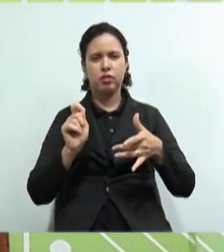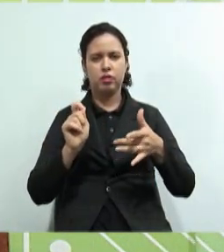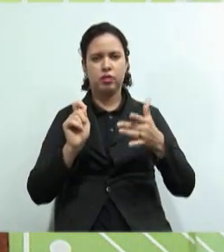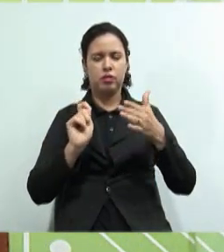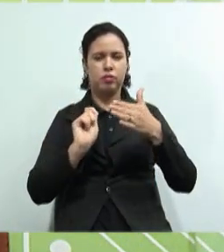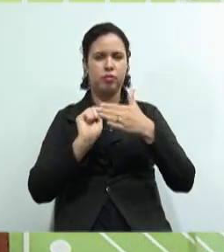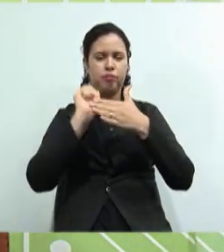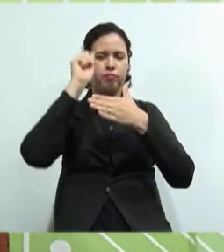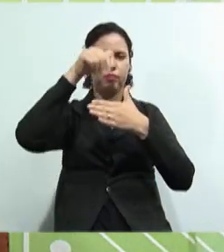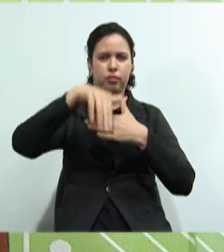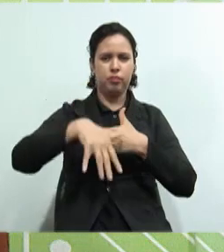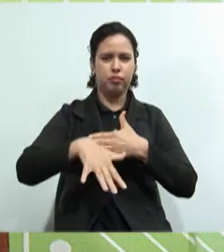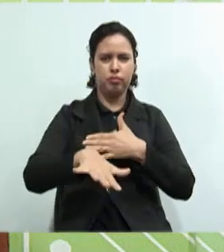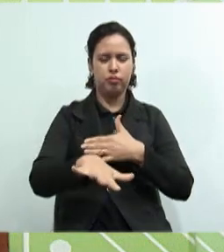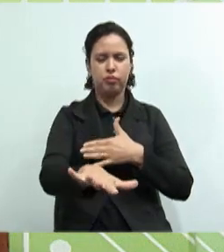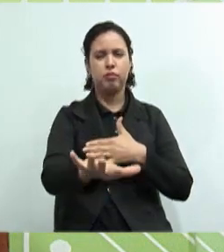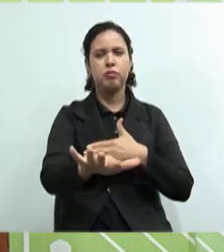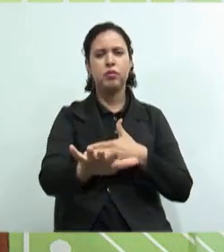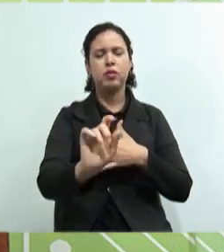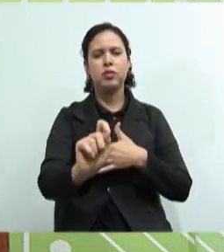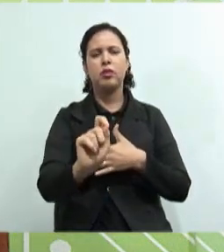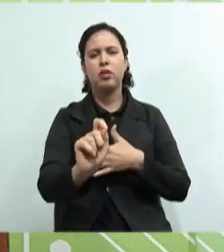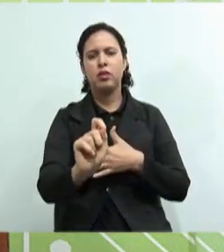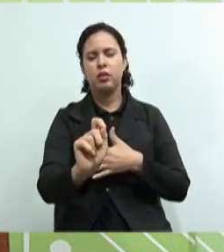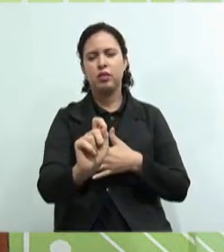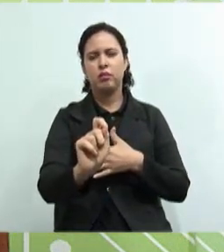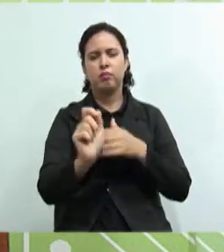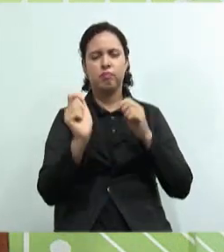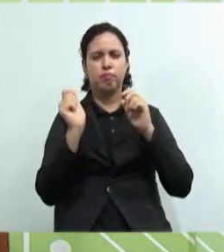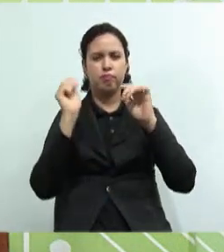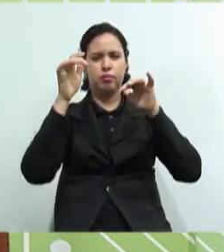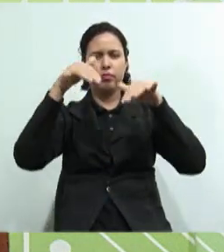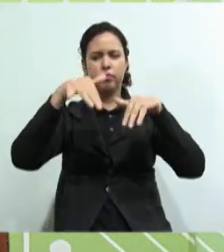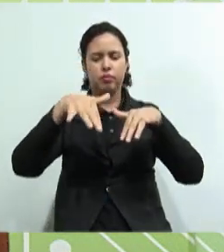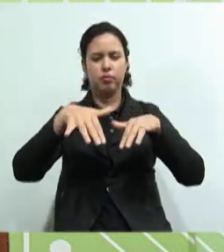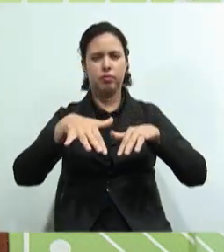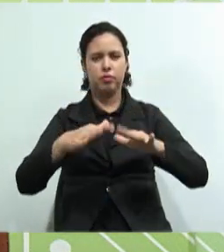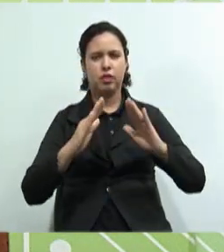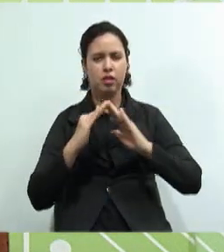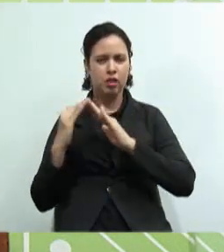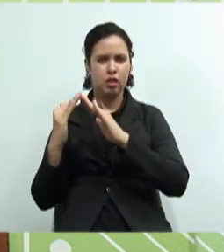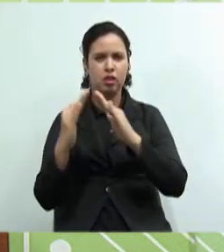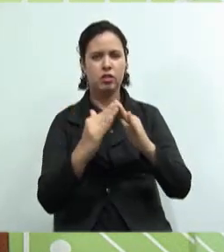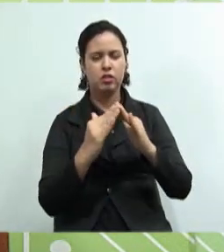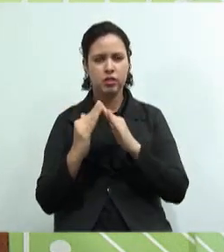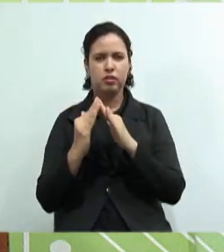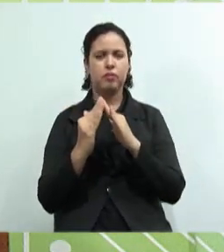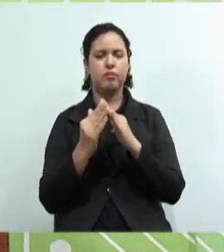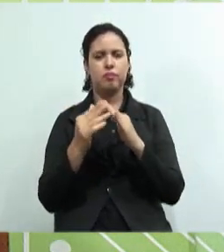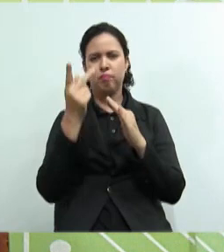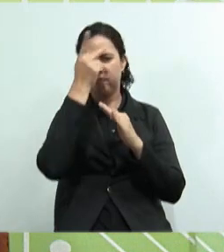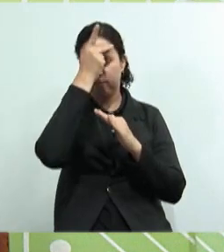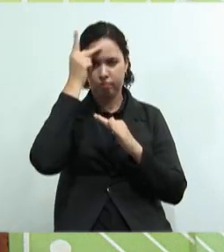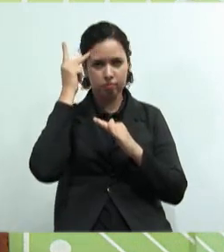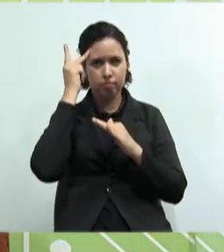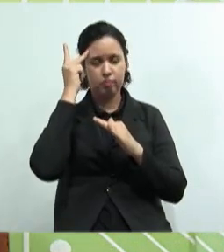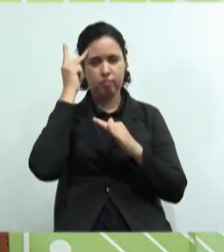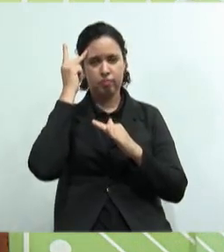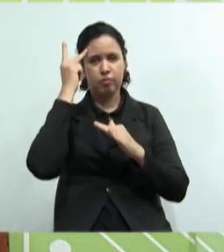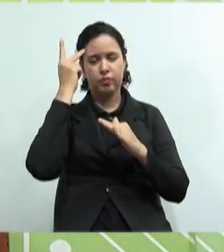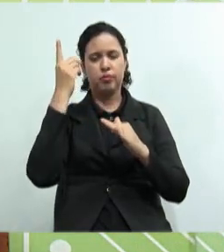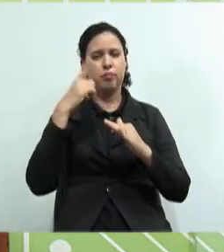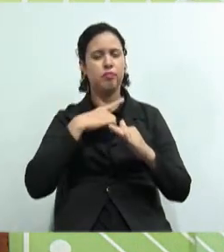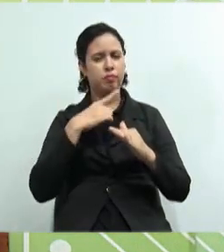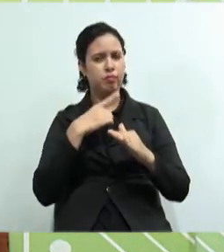extração mineral, ela rompeu e aquilo foi arrastando para cima de uma cidade, né, aquilo vai comprometer, a gente